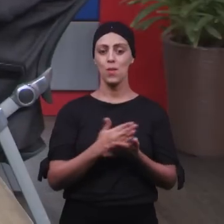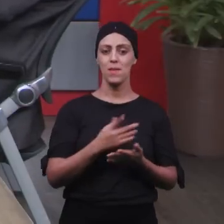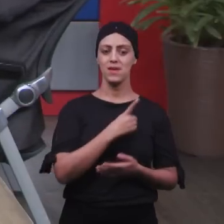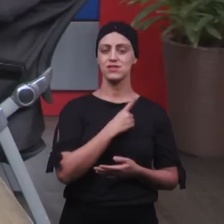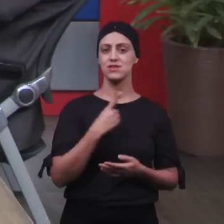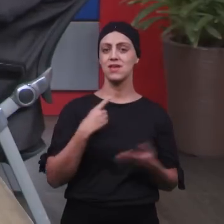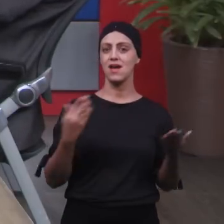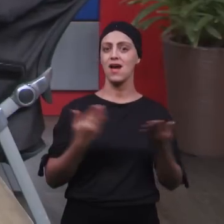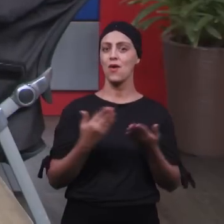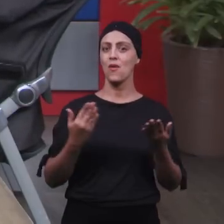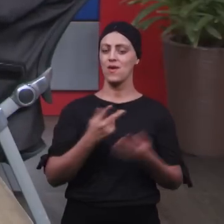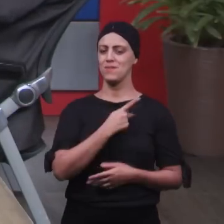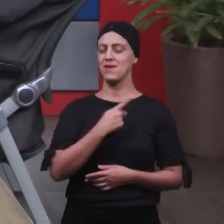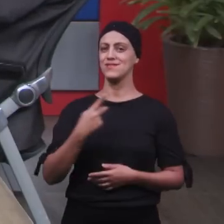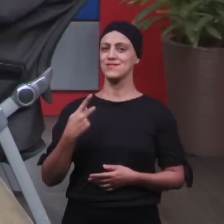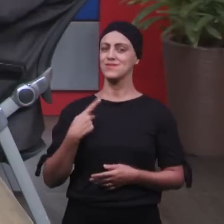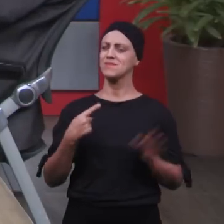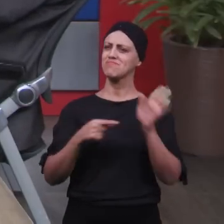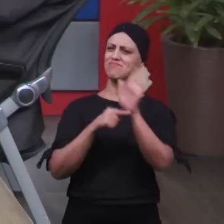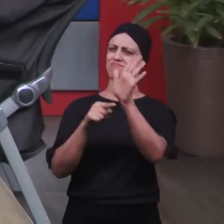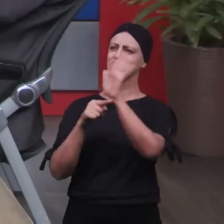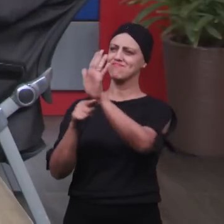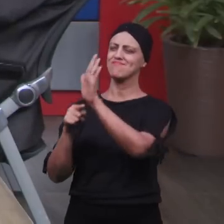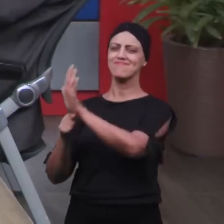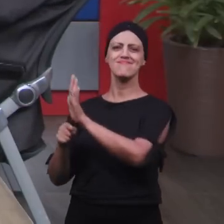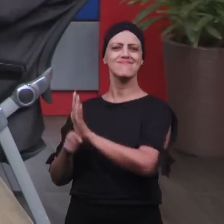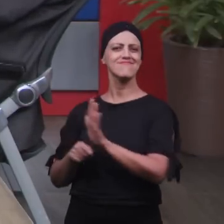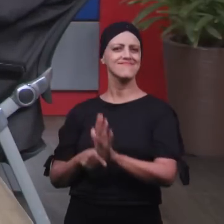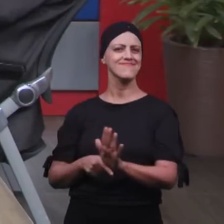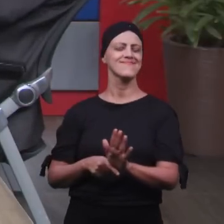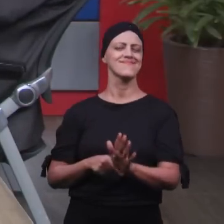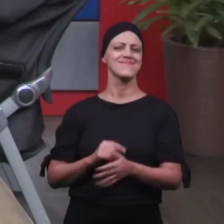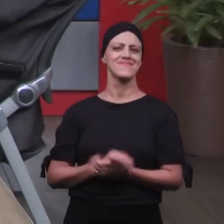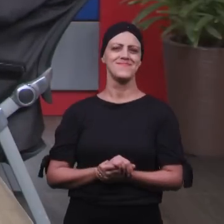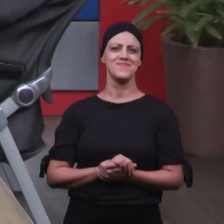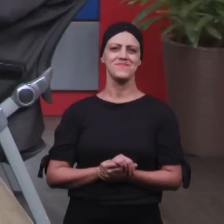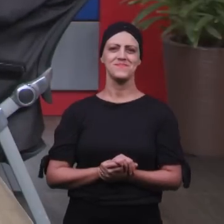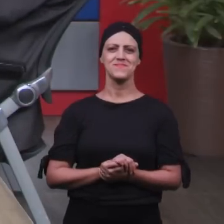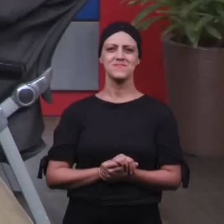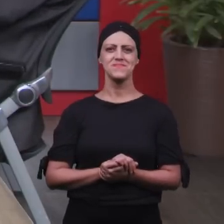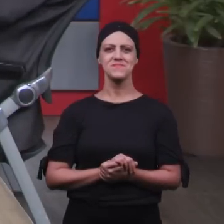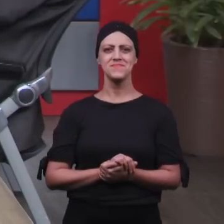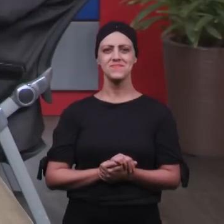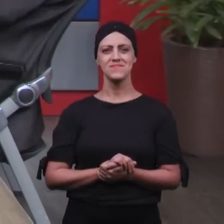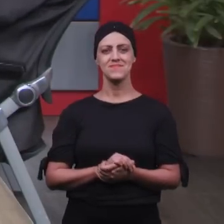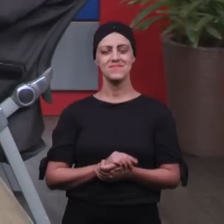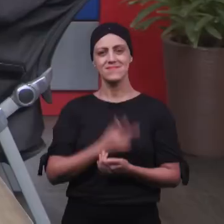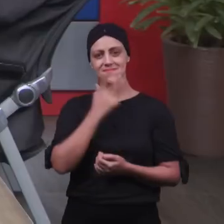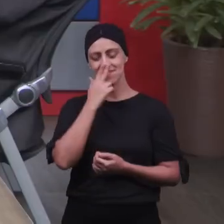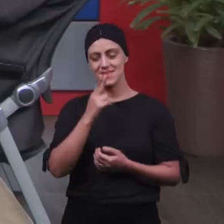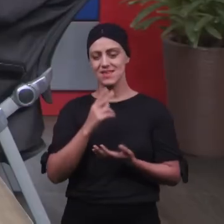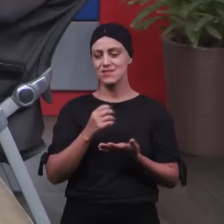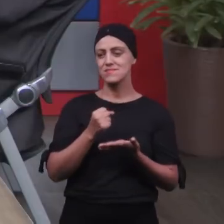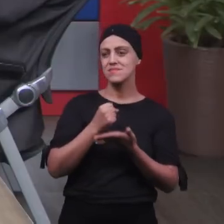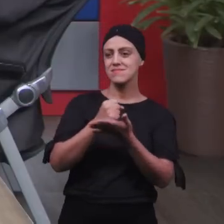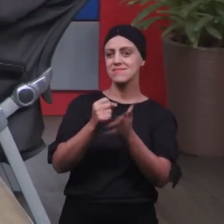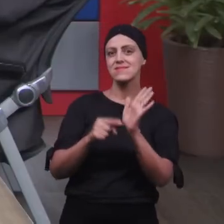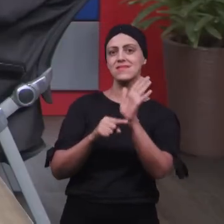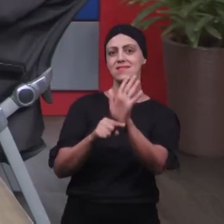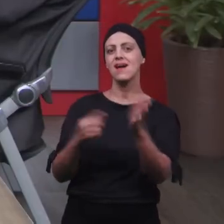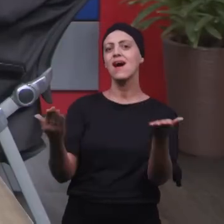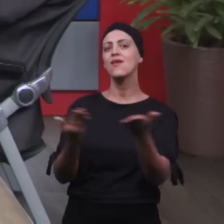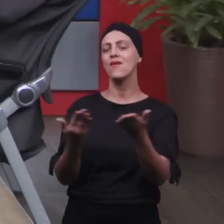como pastor, né? Então, a assistência, ela vai se completando agora com o